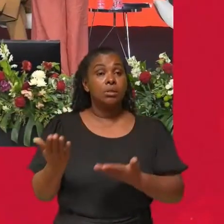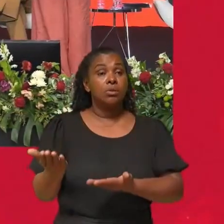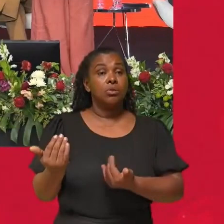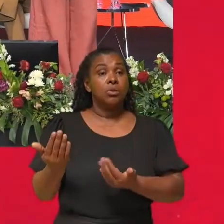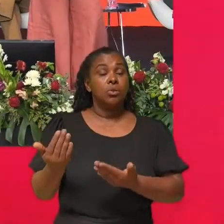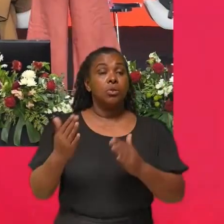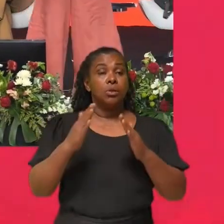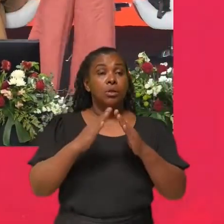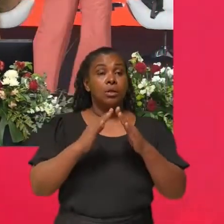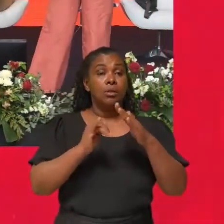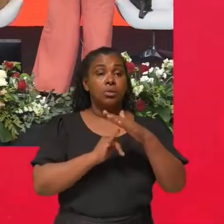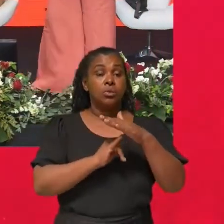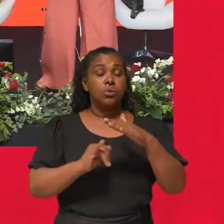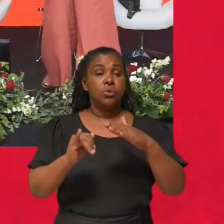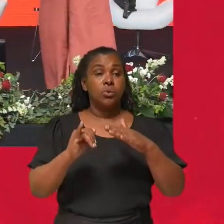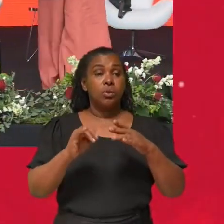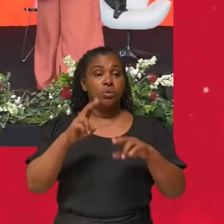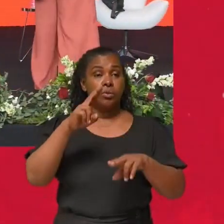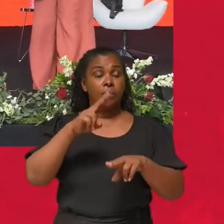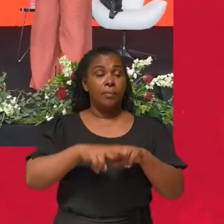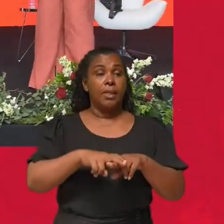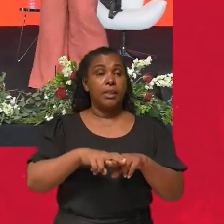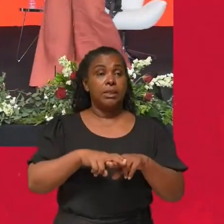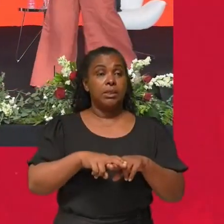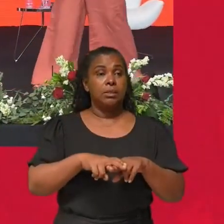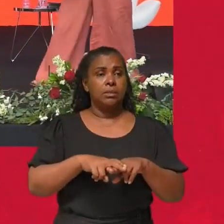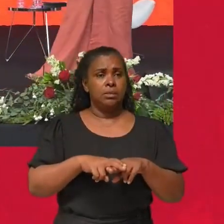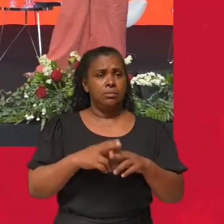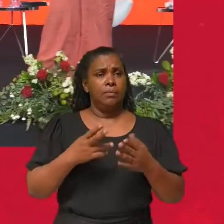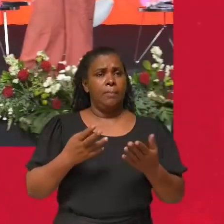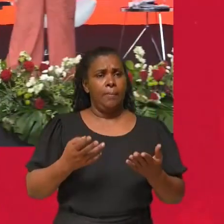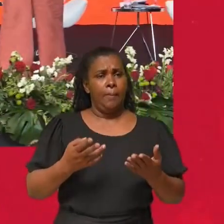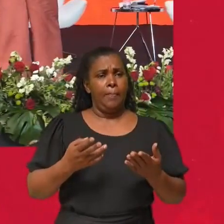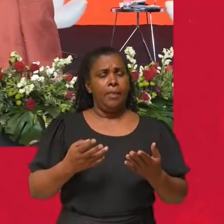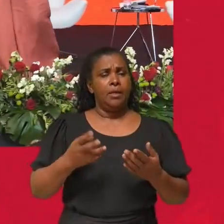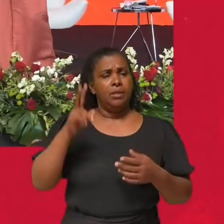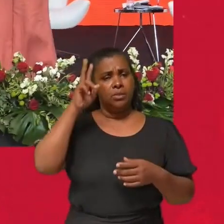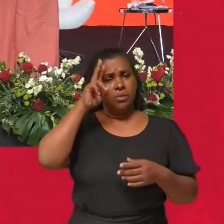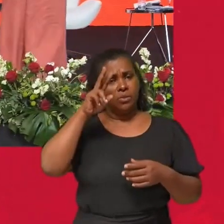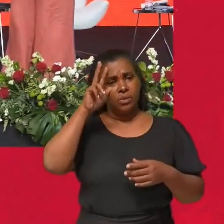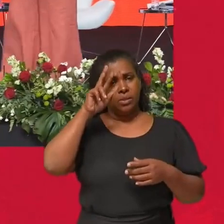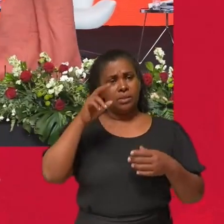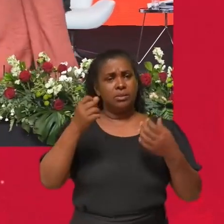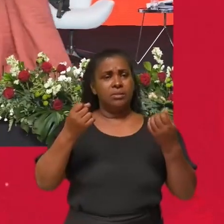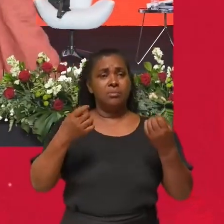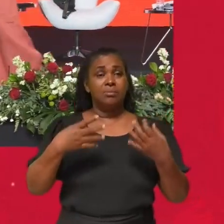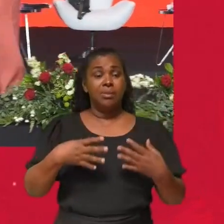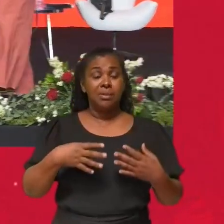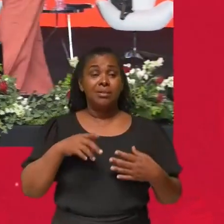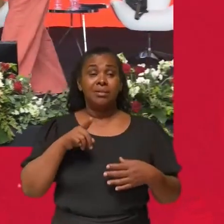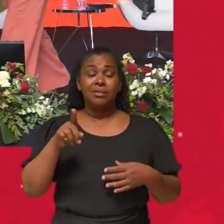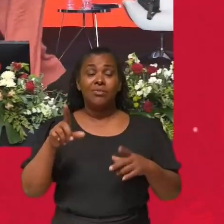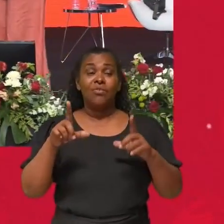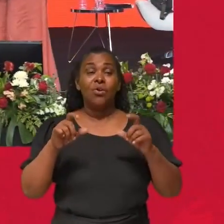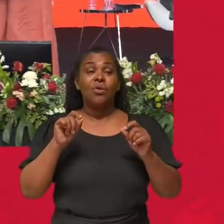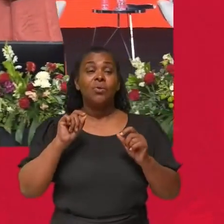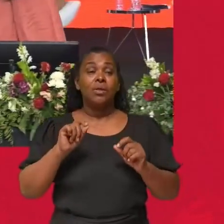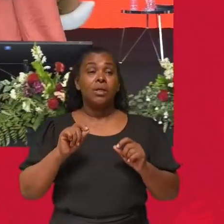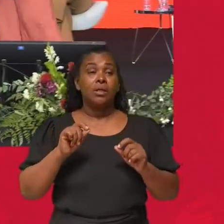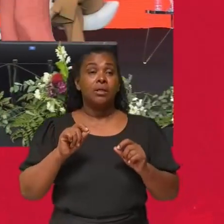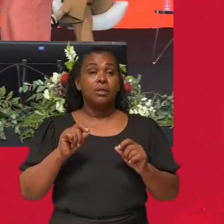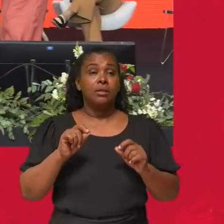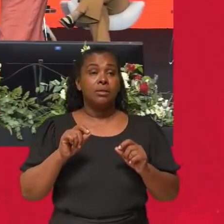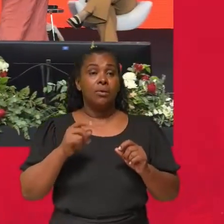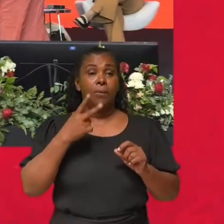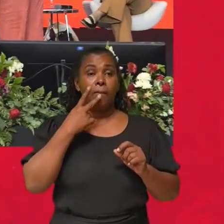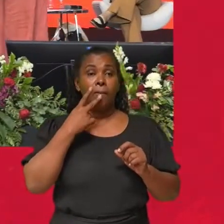correcional. Infratores. A história que eles contam nessa foto é a seguinte: o pai está consertando o carro